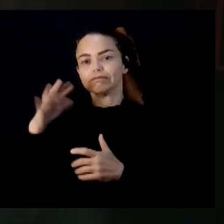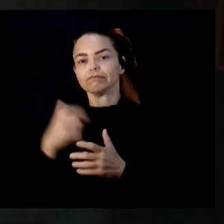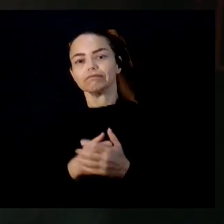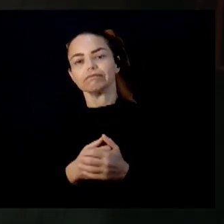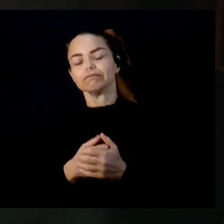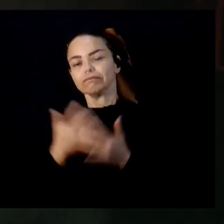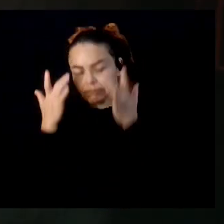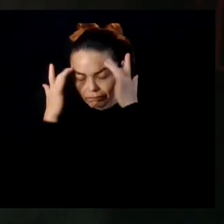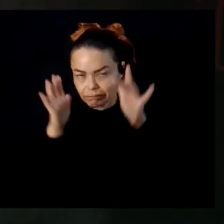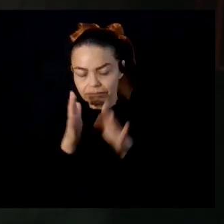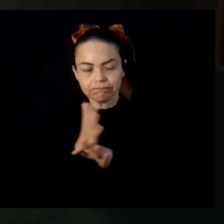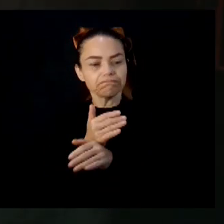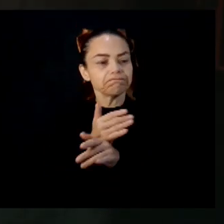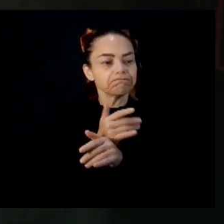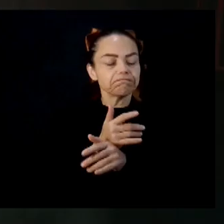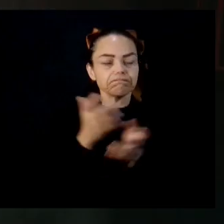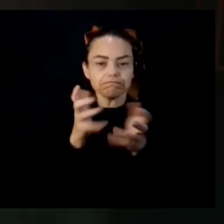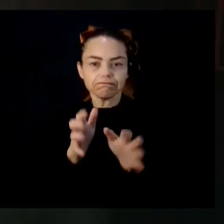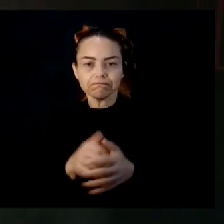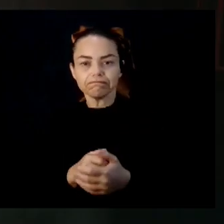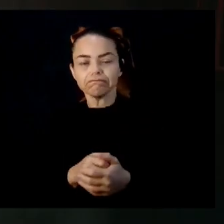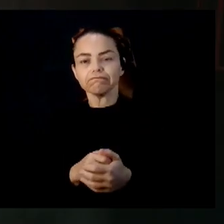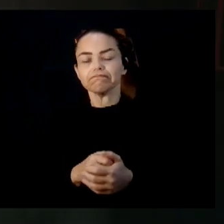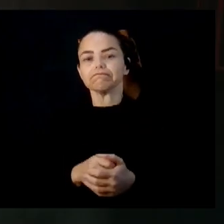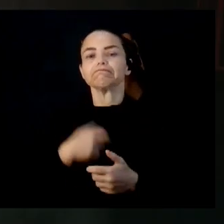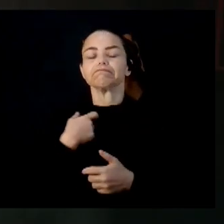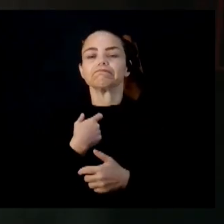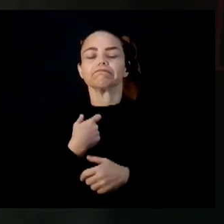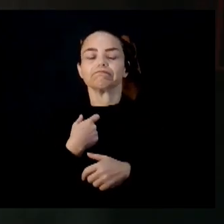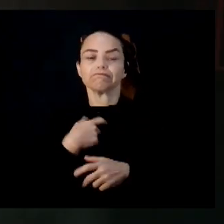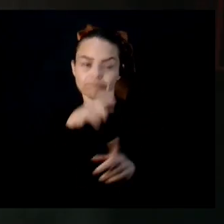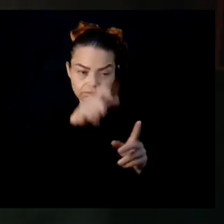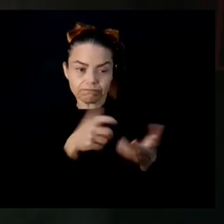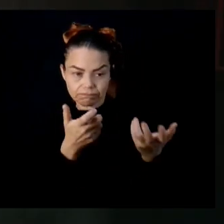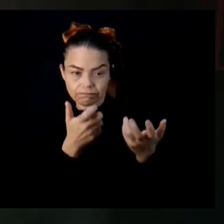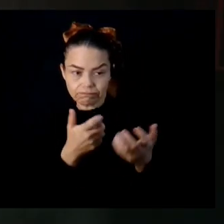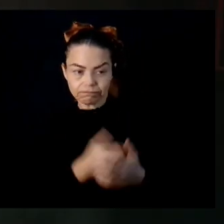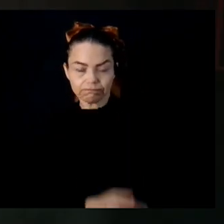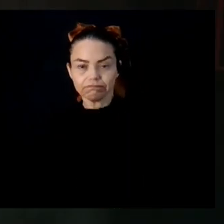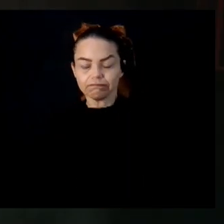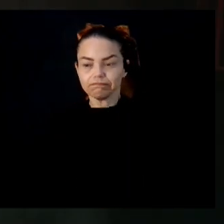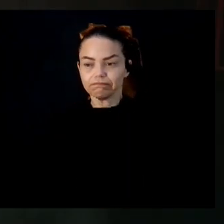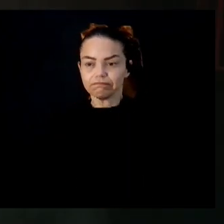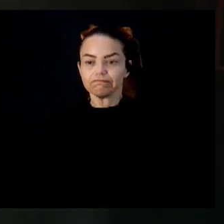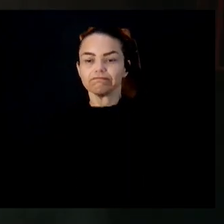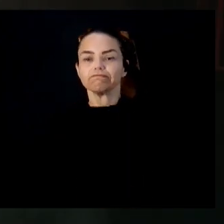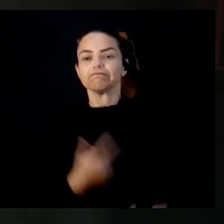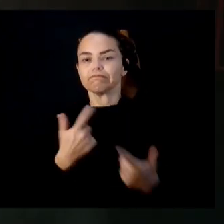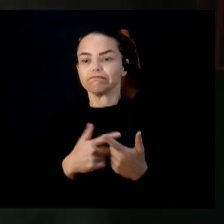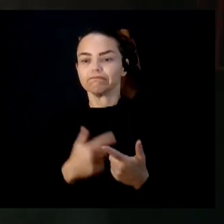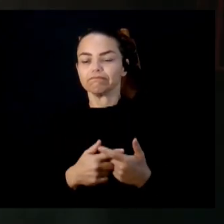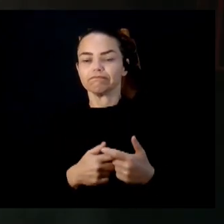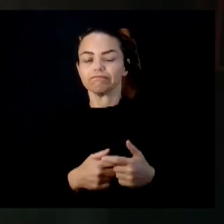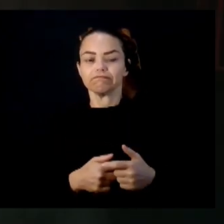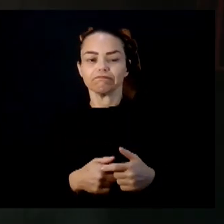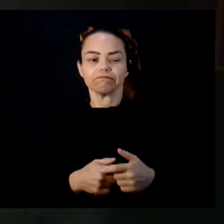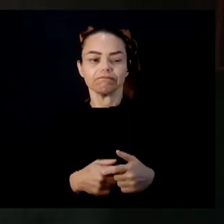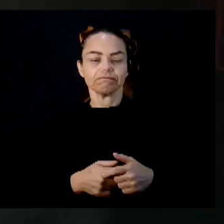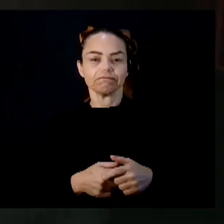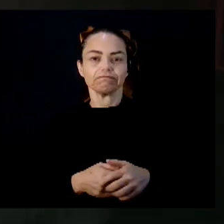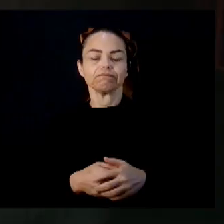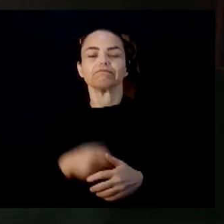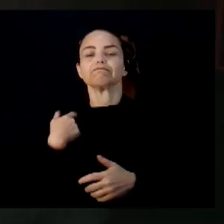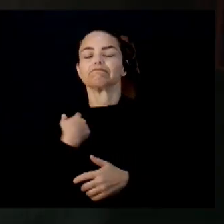para onde ir, eu não quero abrir mão dessa pessoa, até eu vou chegar nesse ponto, porque muitas vezes as pessoas falam assim, quando só